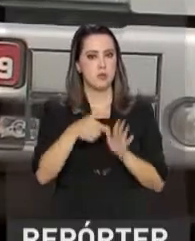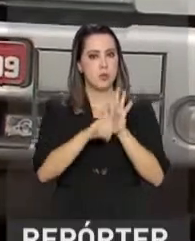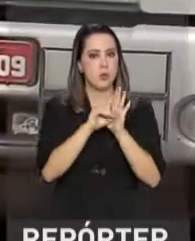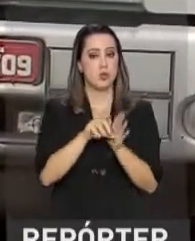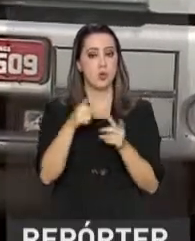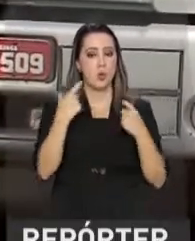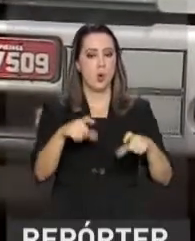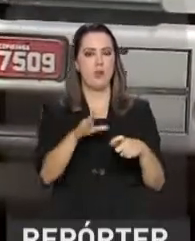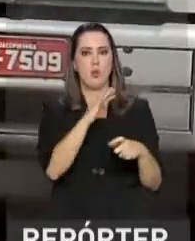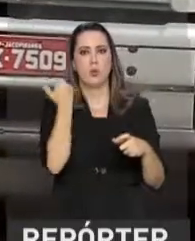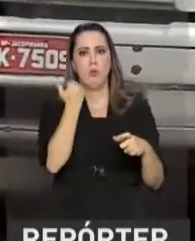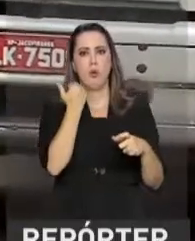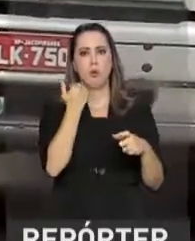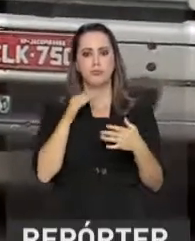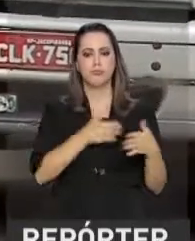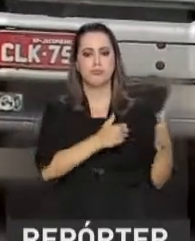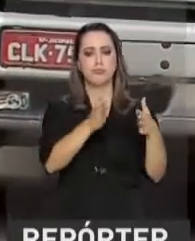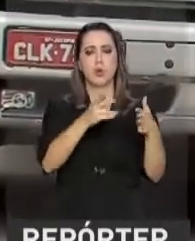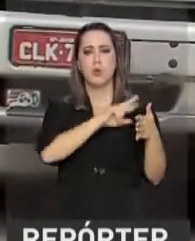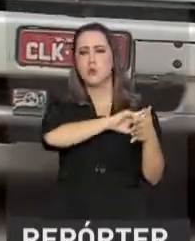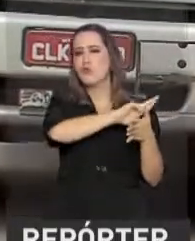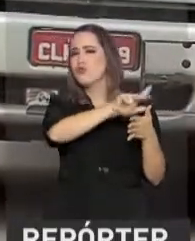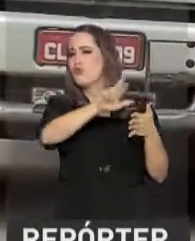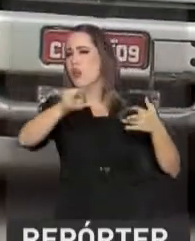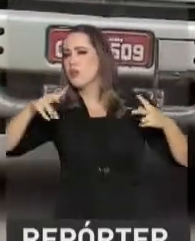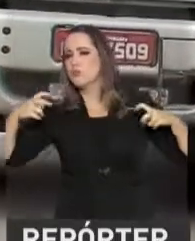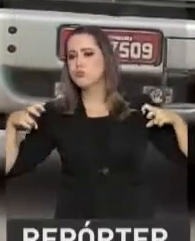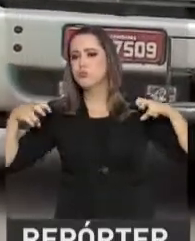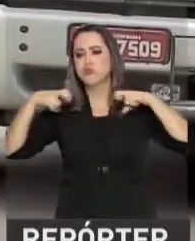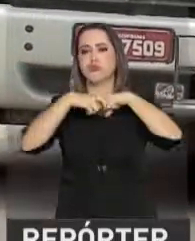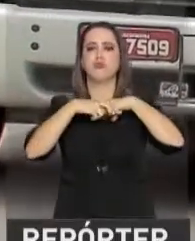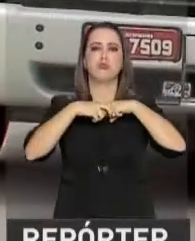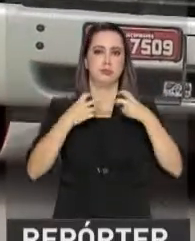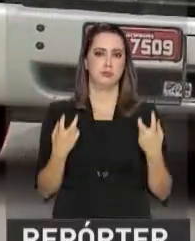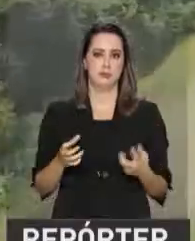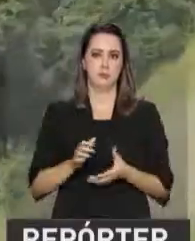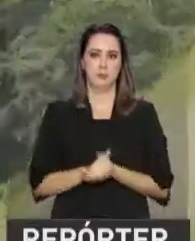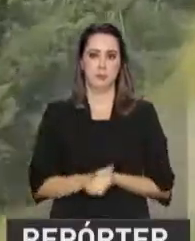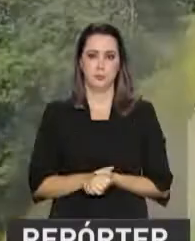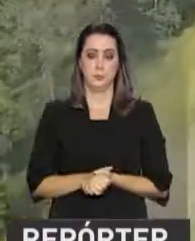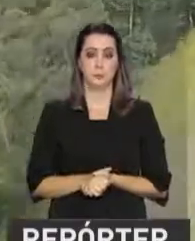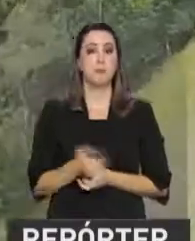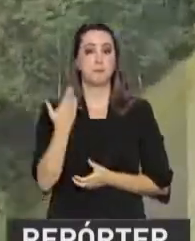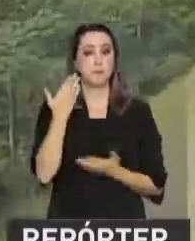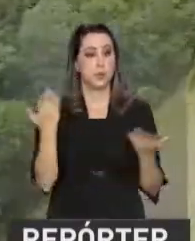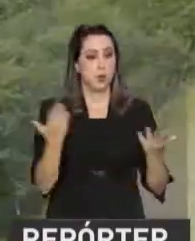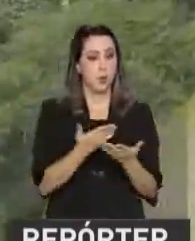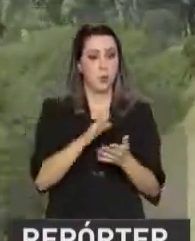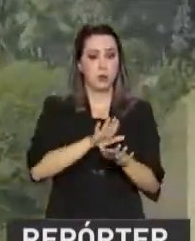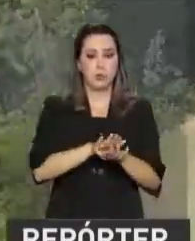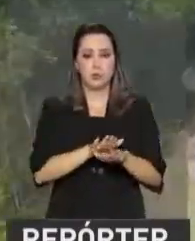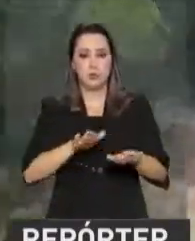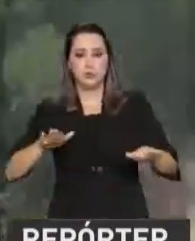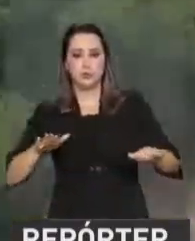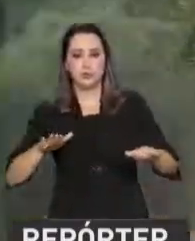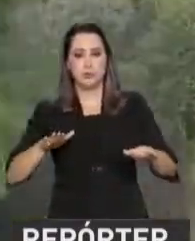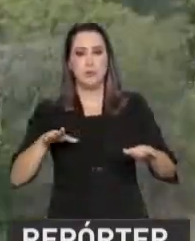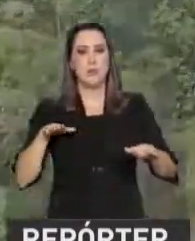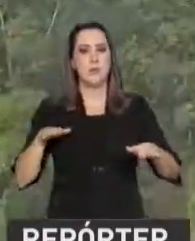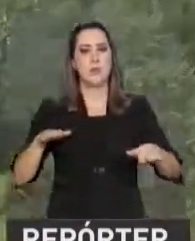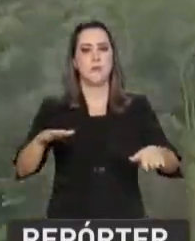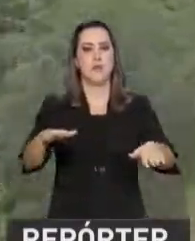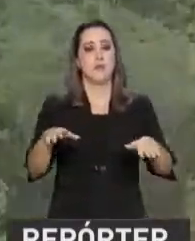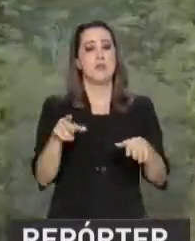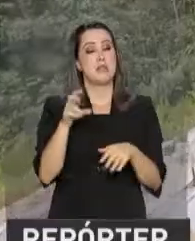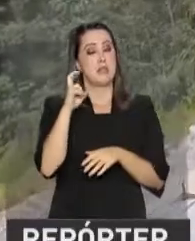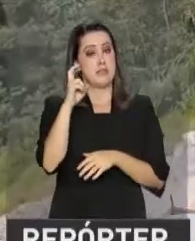como Rodovia da Morte, por causa dos inúmeros acidentes já registrados. As obras de duplicação das pistas levaram 5 anos.